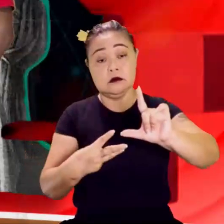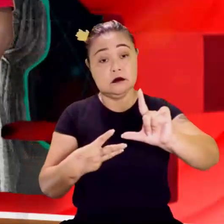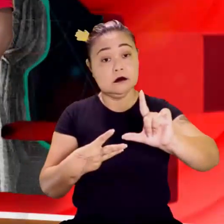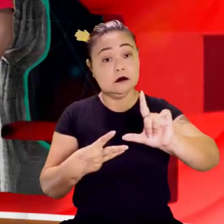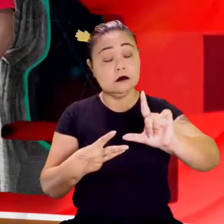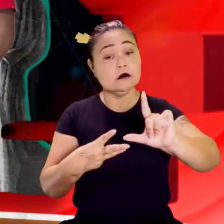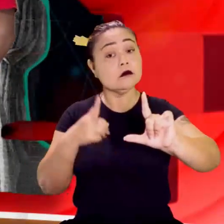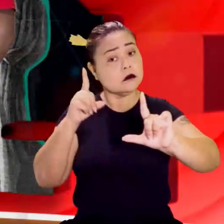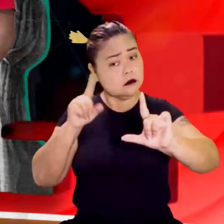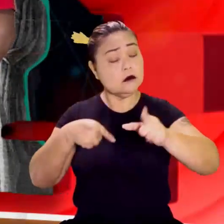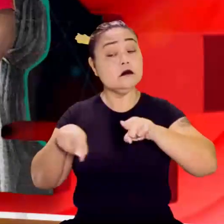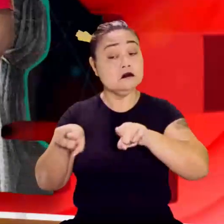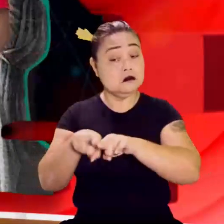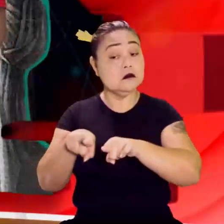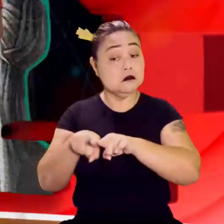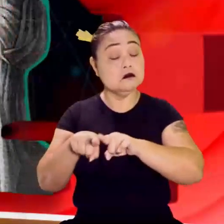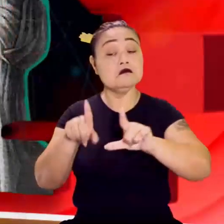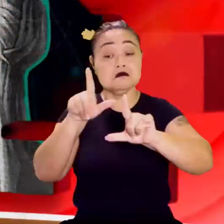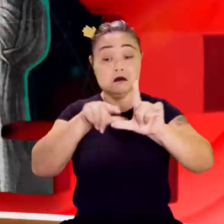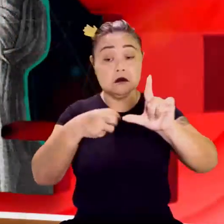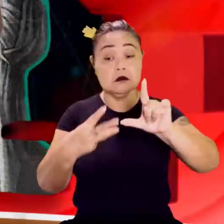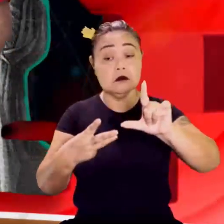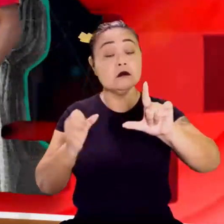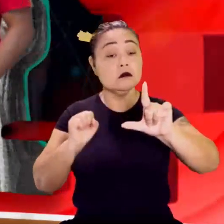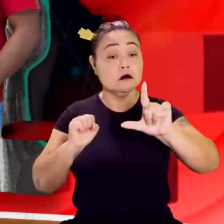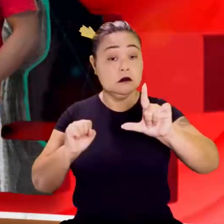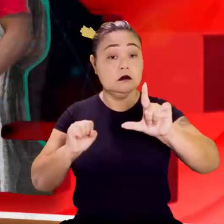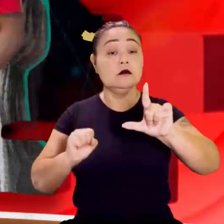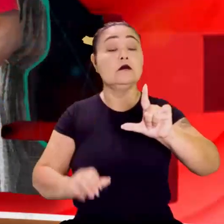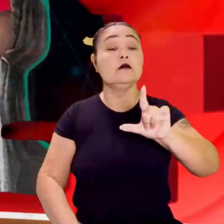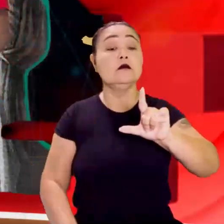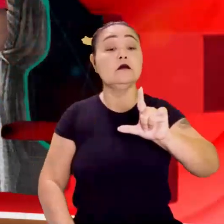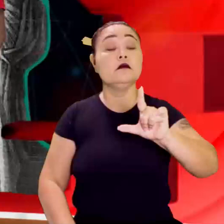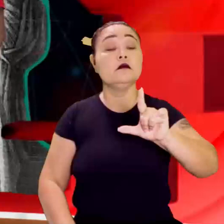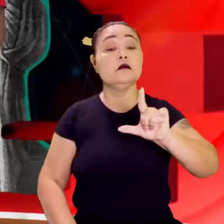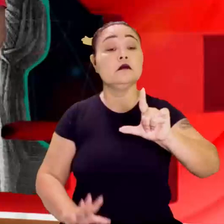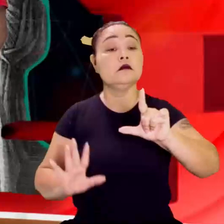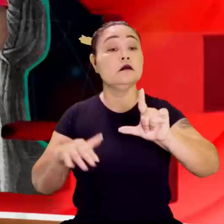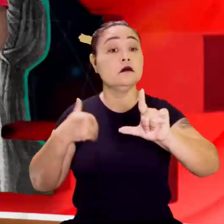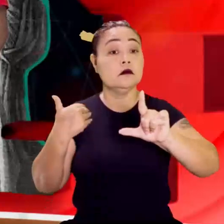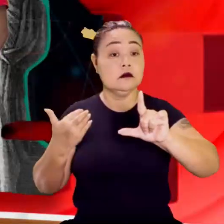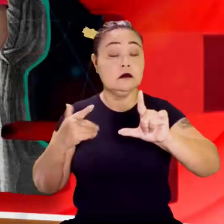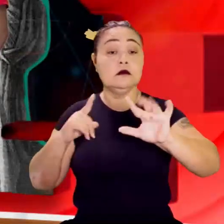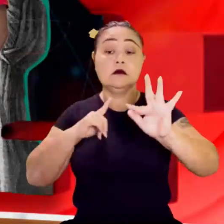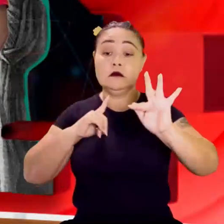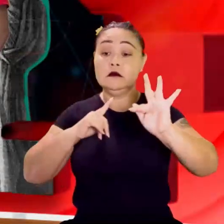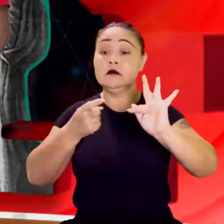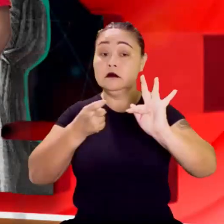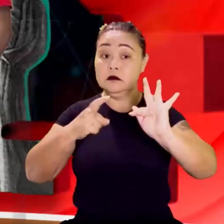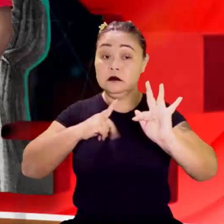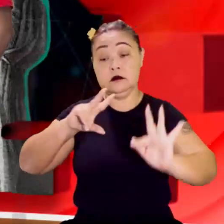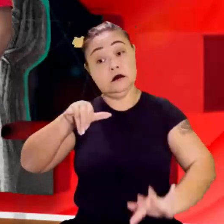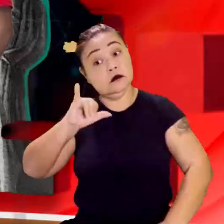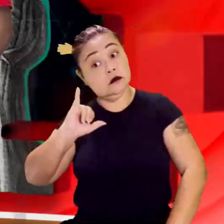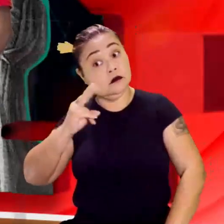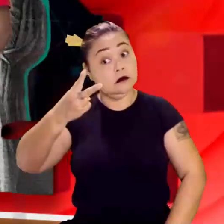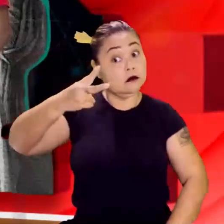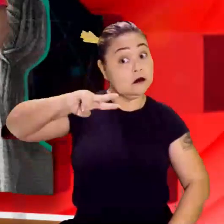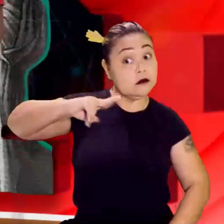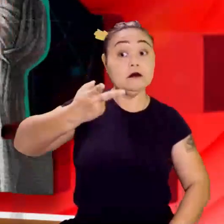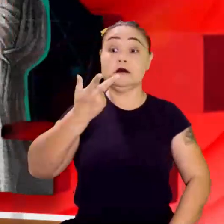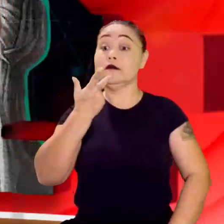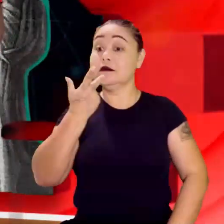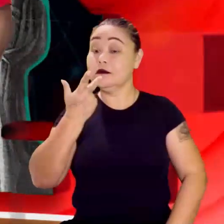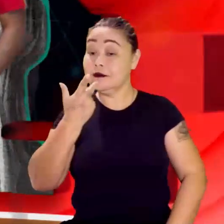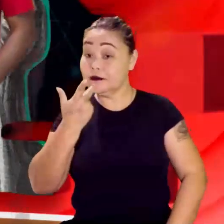base 3. Então, também é. Base 3 é o nosso A, pode, né? Pode. Então, a gente horas tem f de x, horas tem y, porque a gente